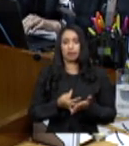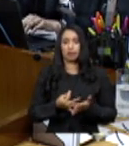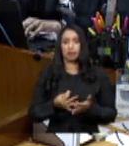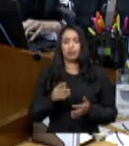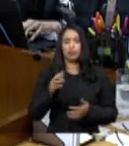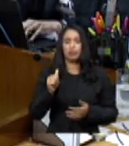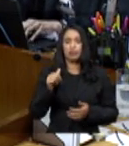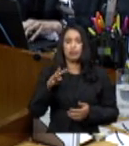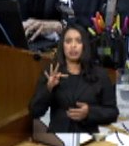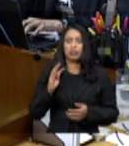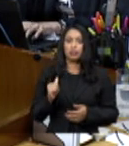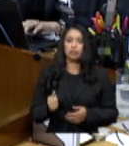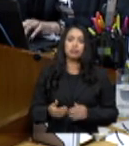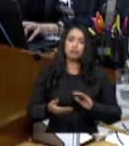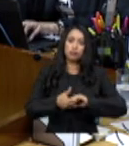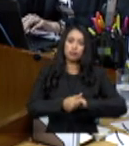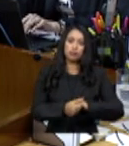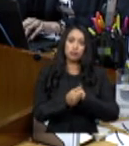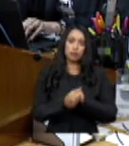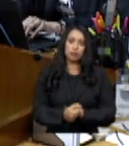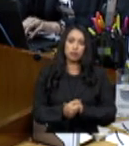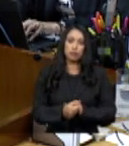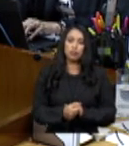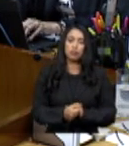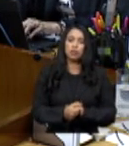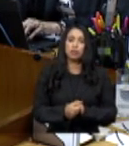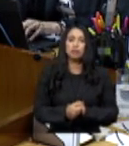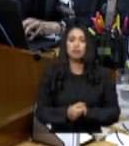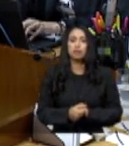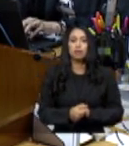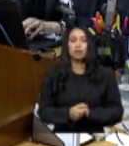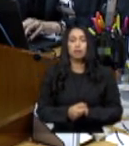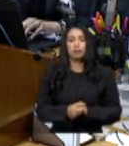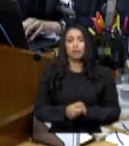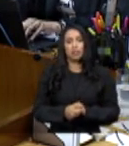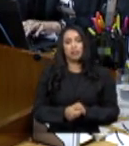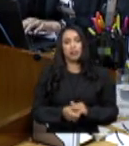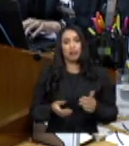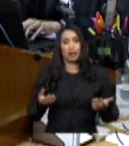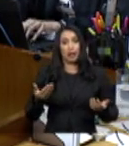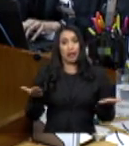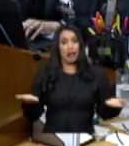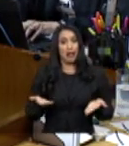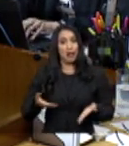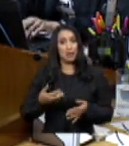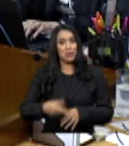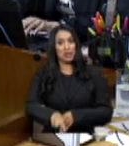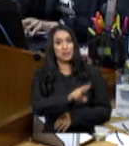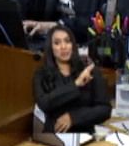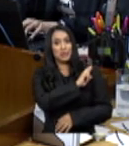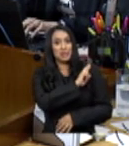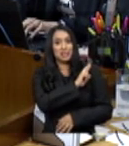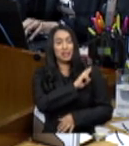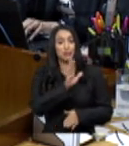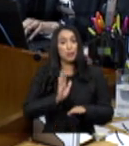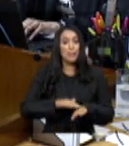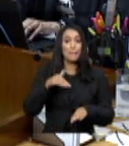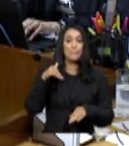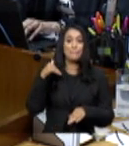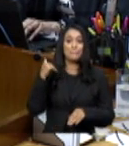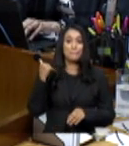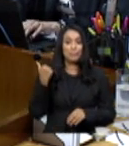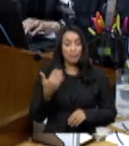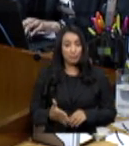muito obrigado senhor presidente se torna ainda mais tipo ainda mais responsável não dar uma sustentação oral